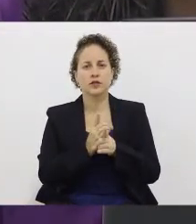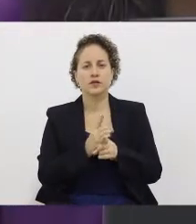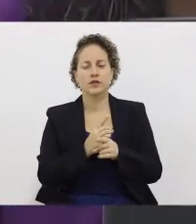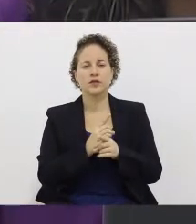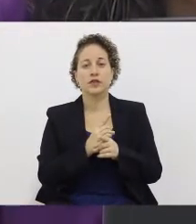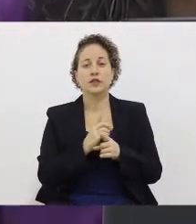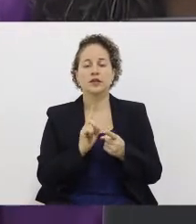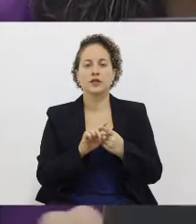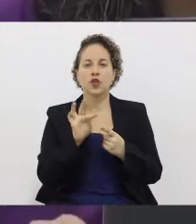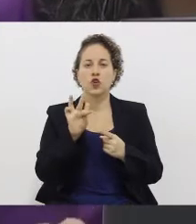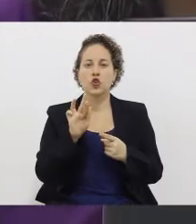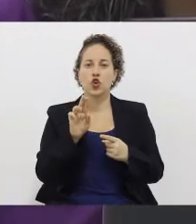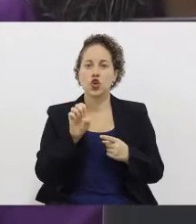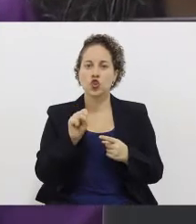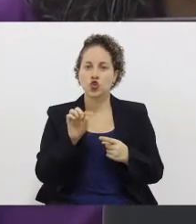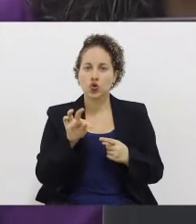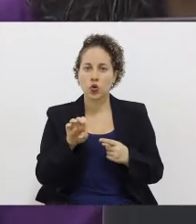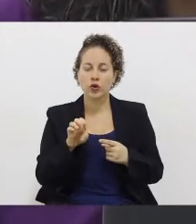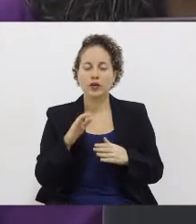de novo para o estoque máximo.